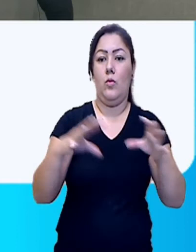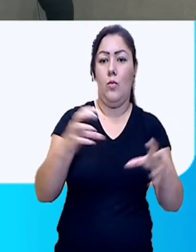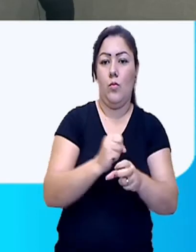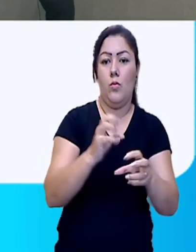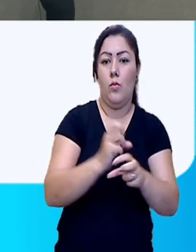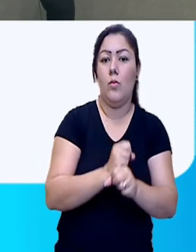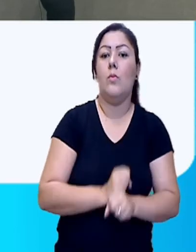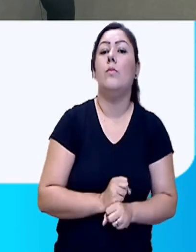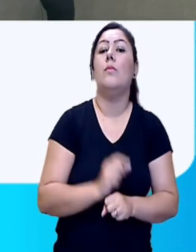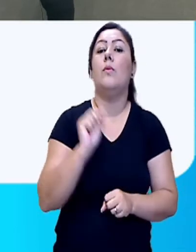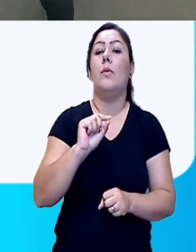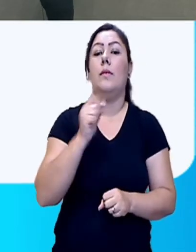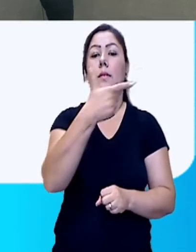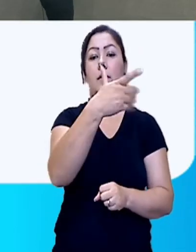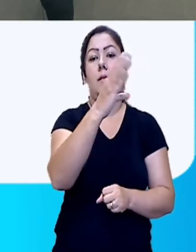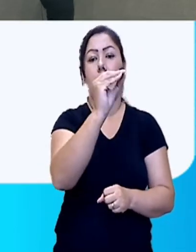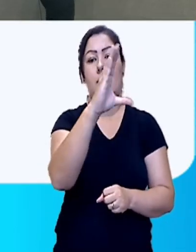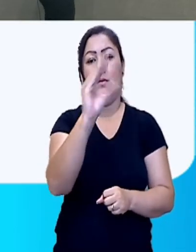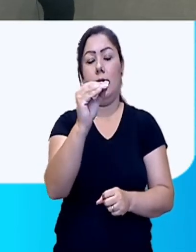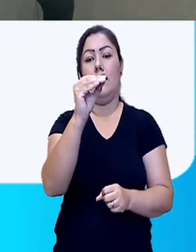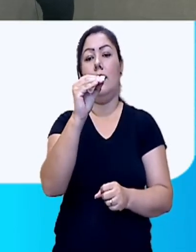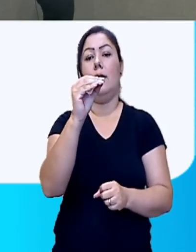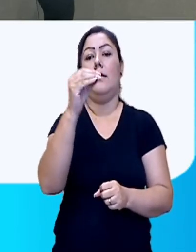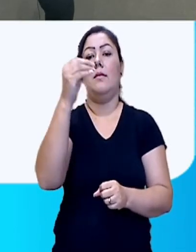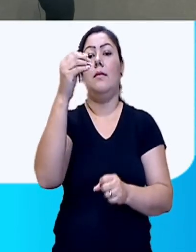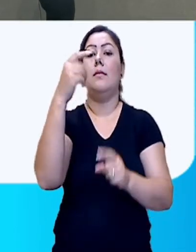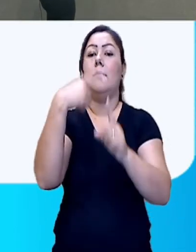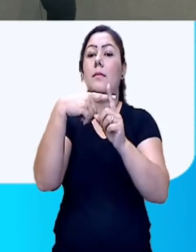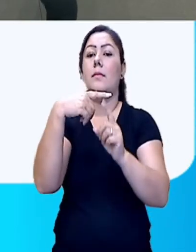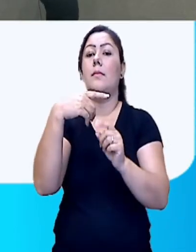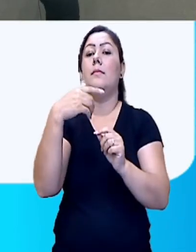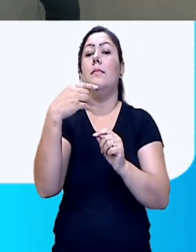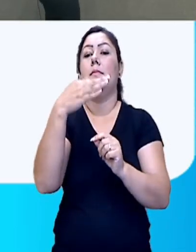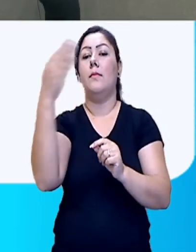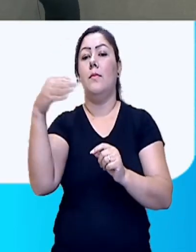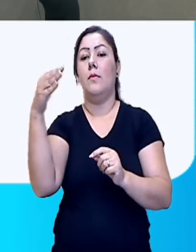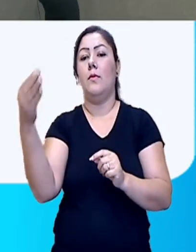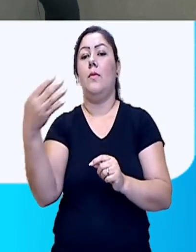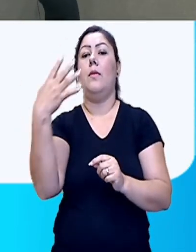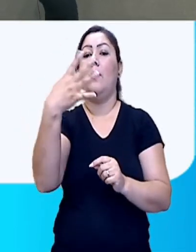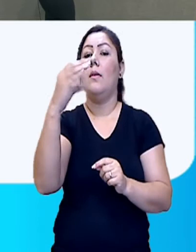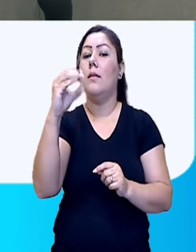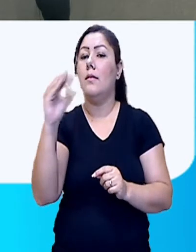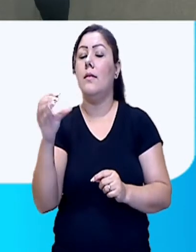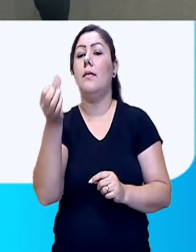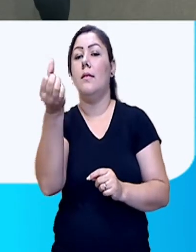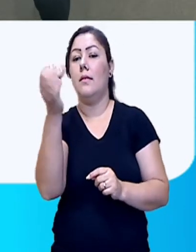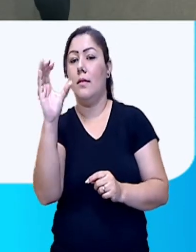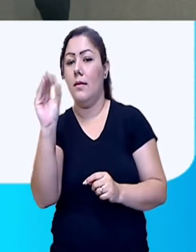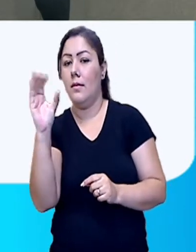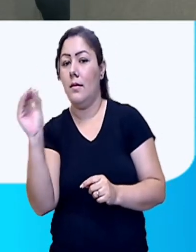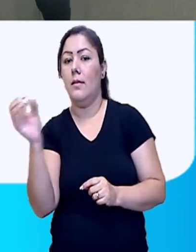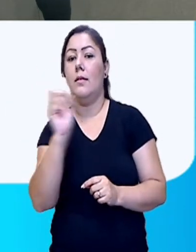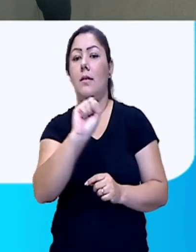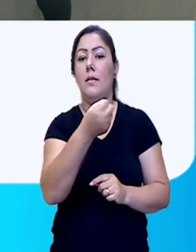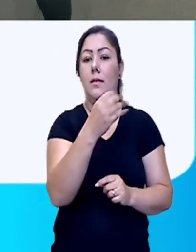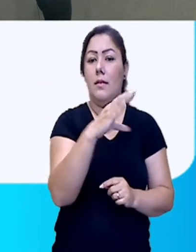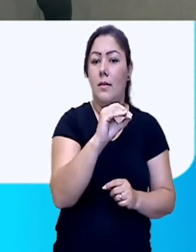juntou, olha, 200... 400, 600,